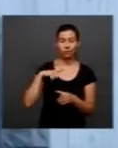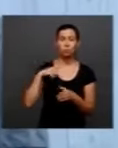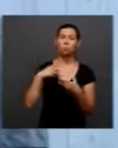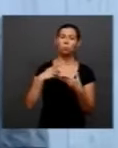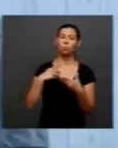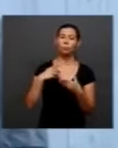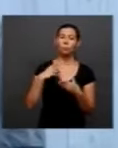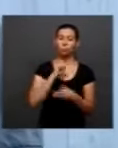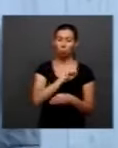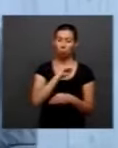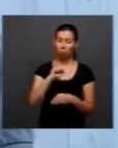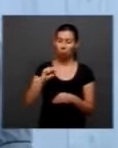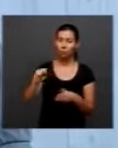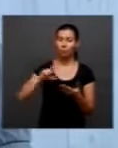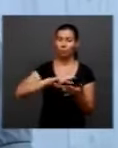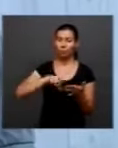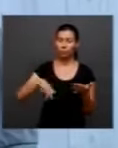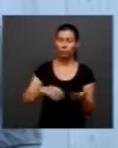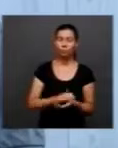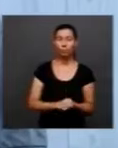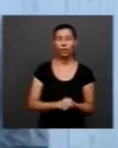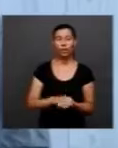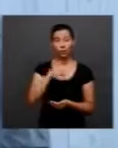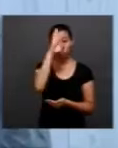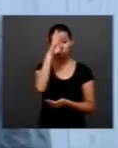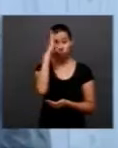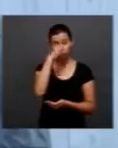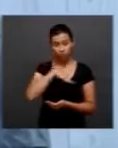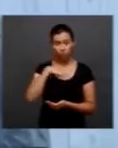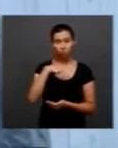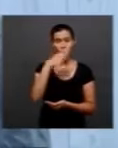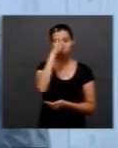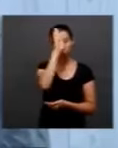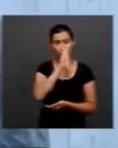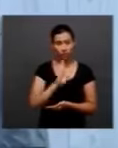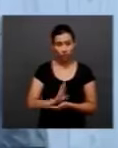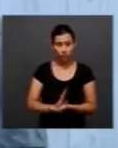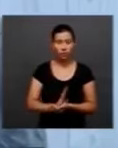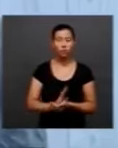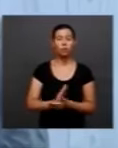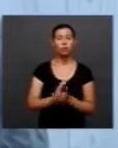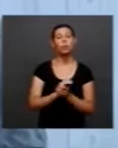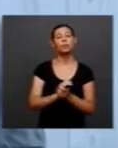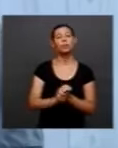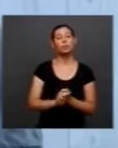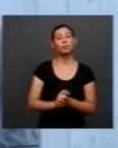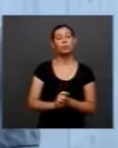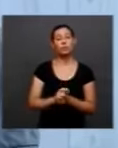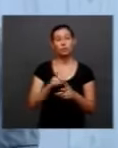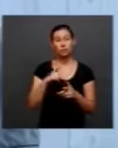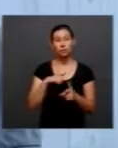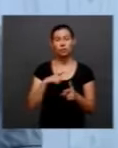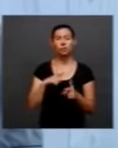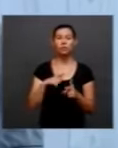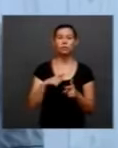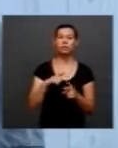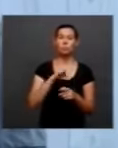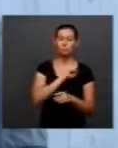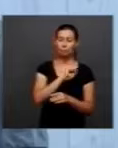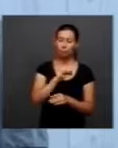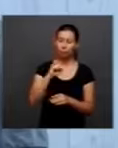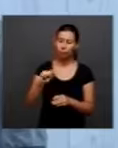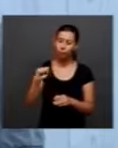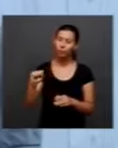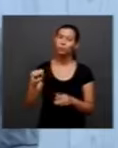o índice de assassinados, de crimes com requinte de crueldade, atinge a população LGBT de forma muito incisiva.